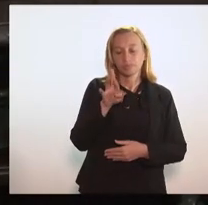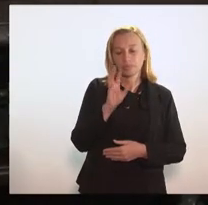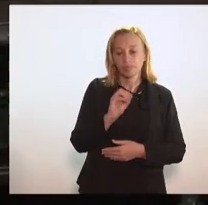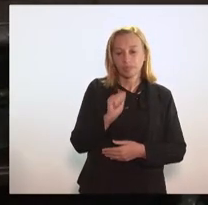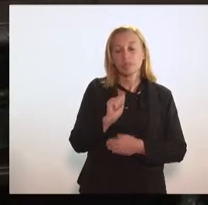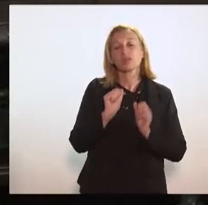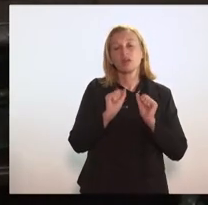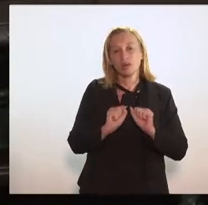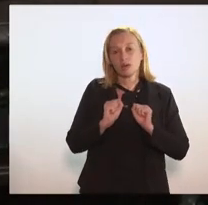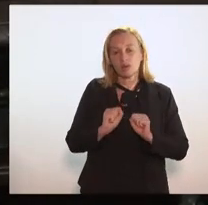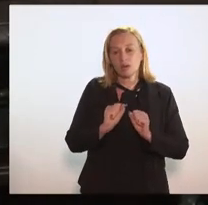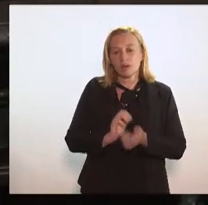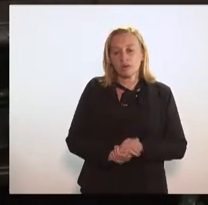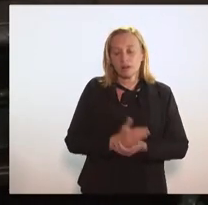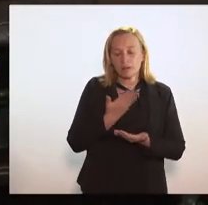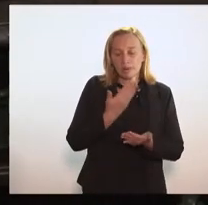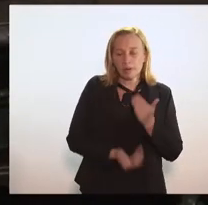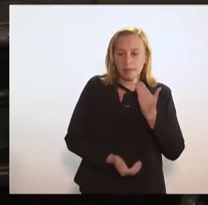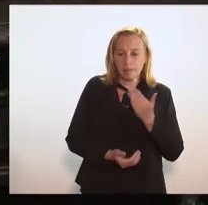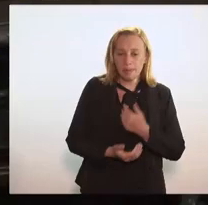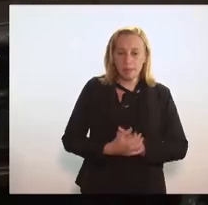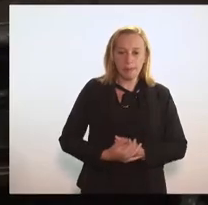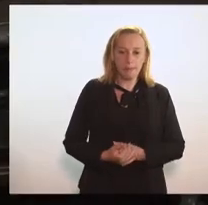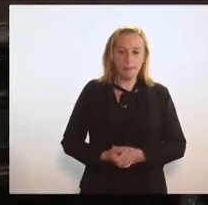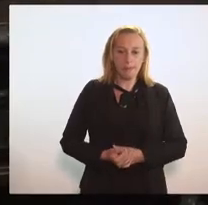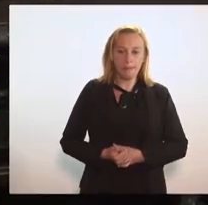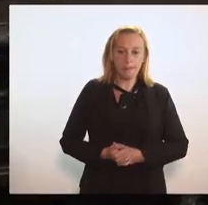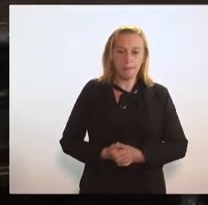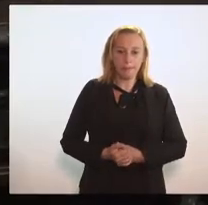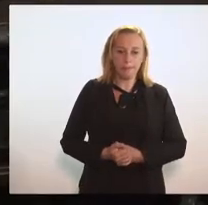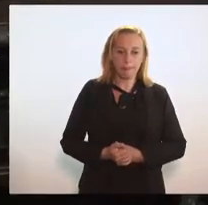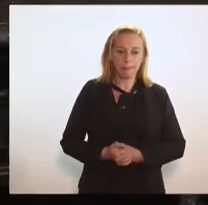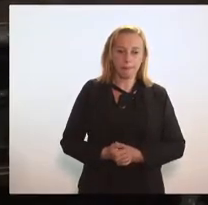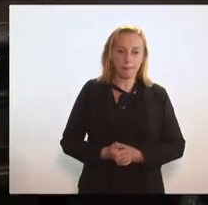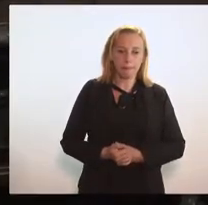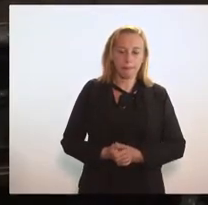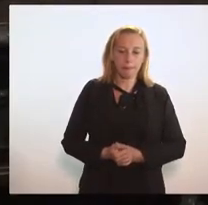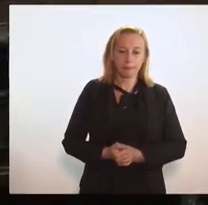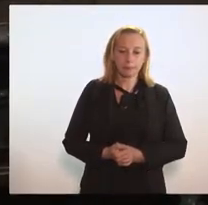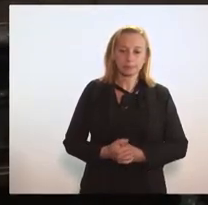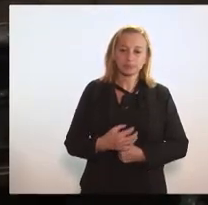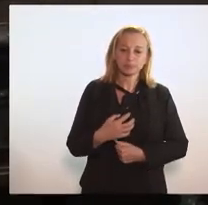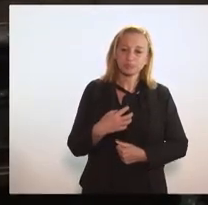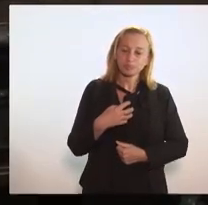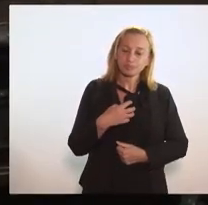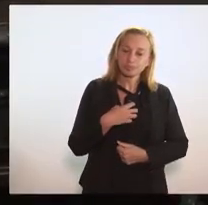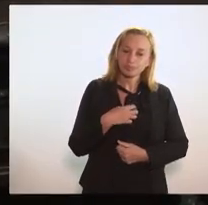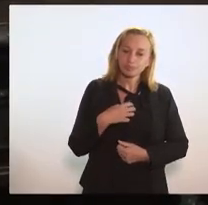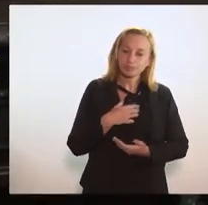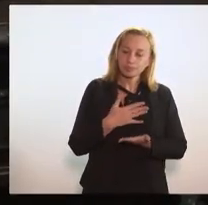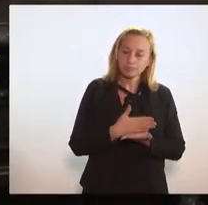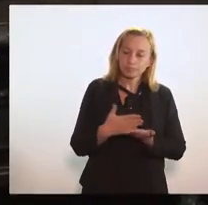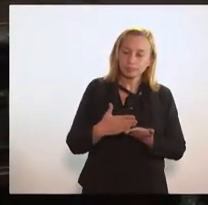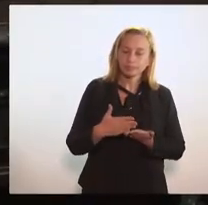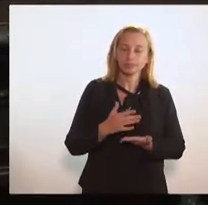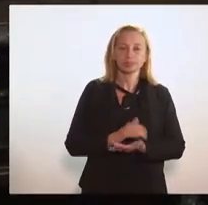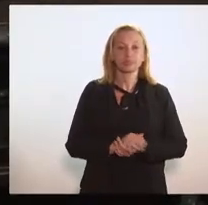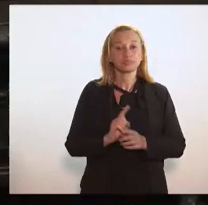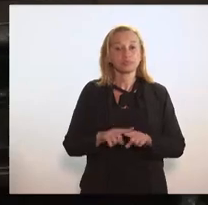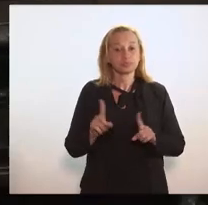pode ter perdido é muito daquela daquela sua essência inicial